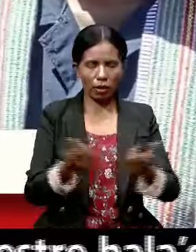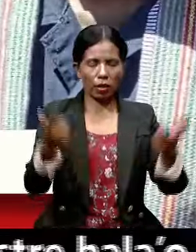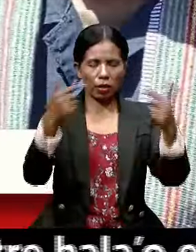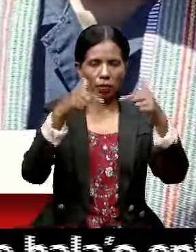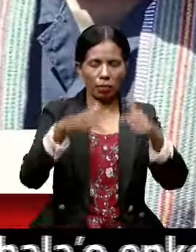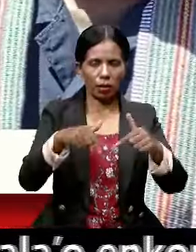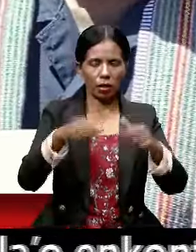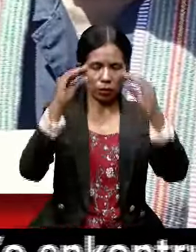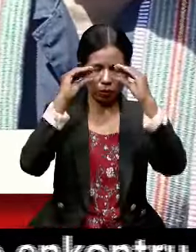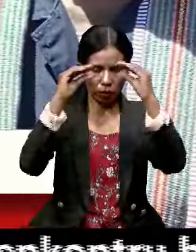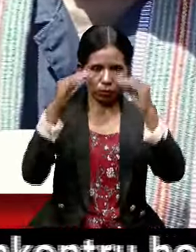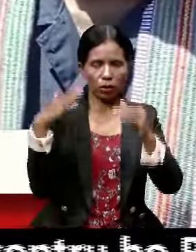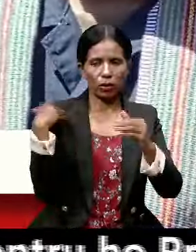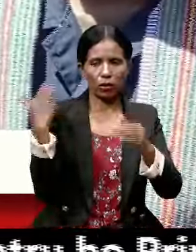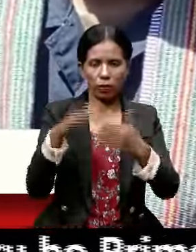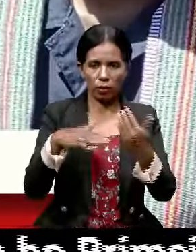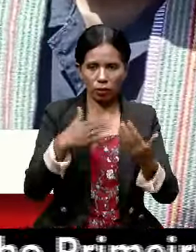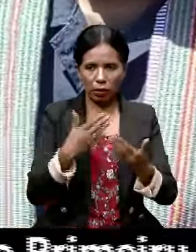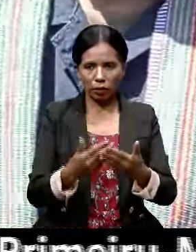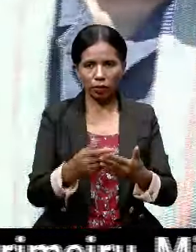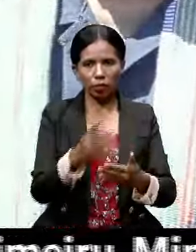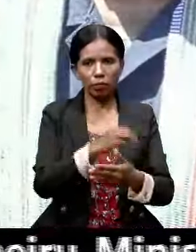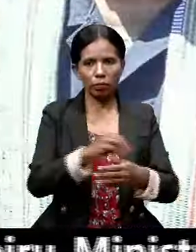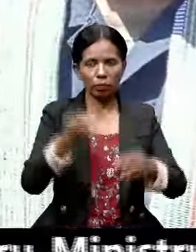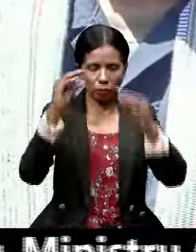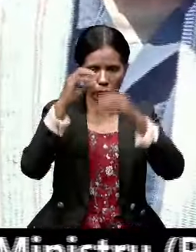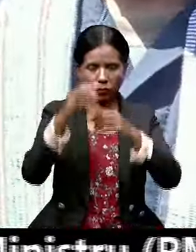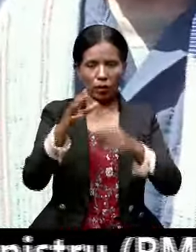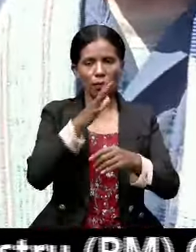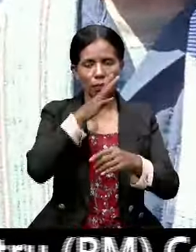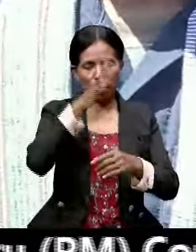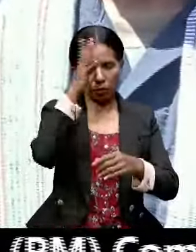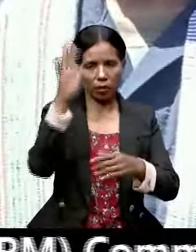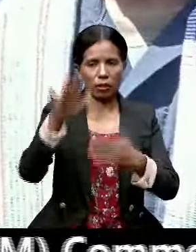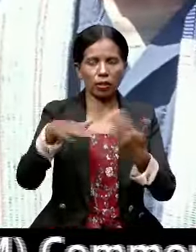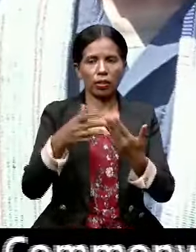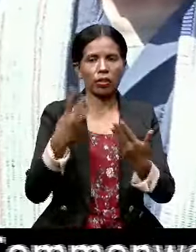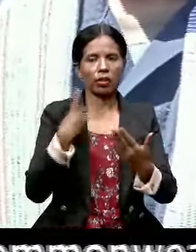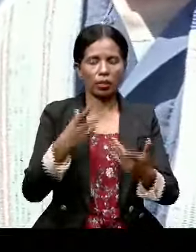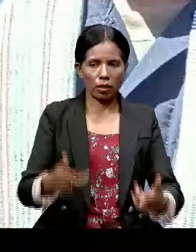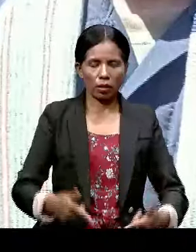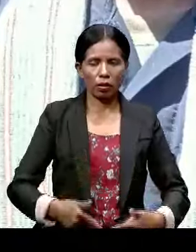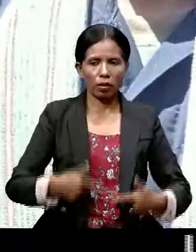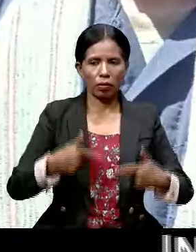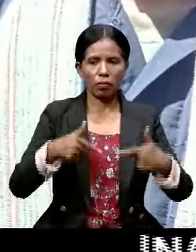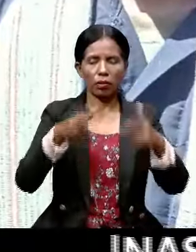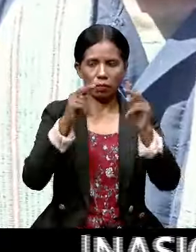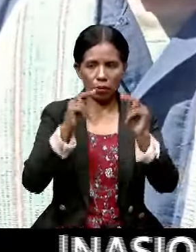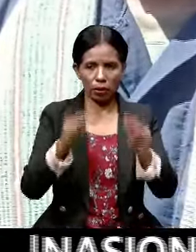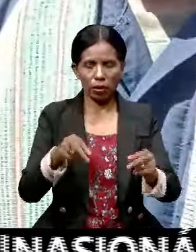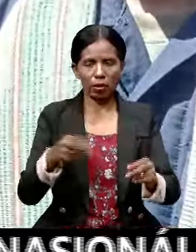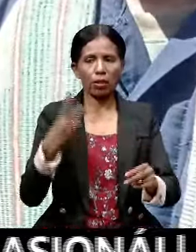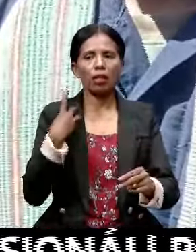atu iduka joven sira atu iduka ina naman sira kata kita moris ne precisa